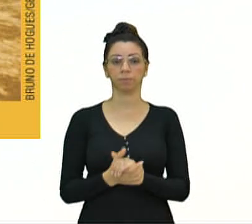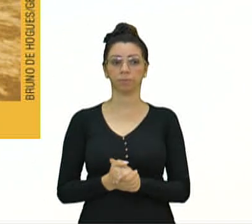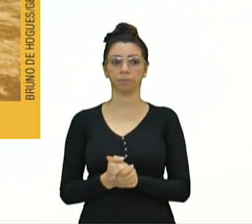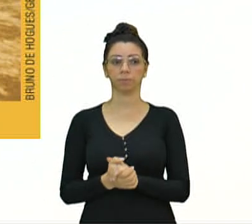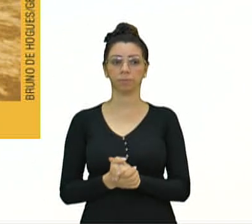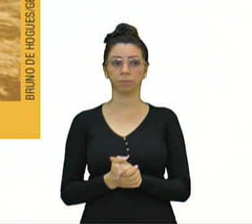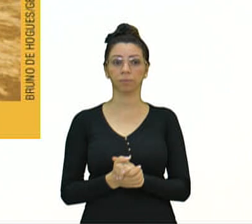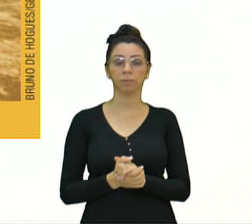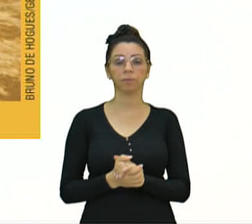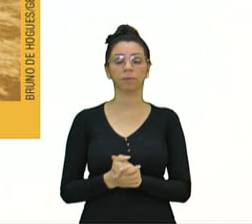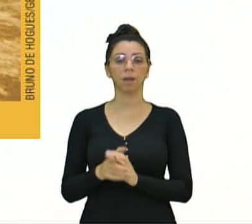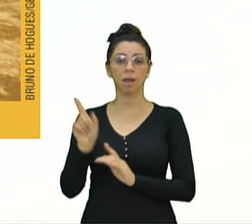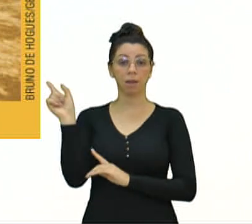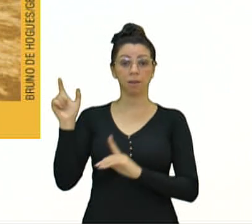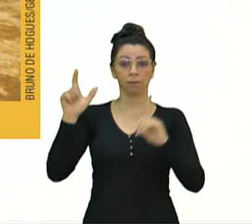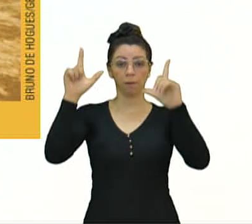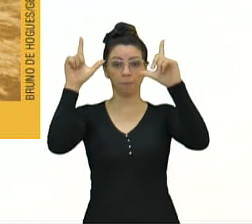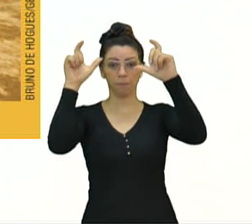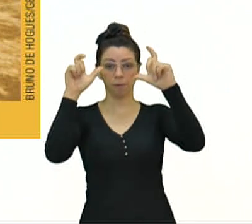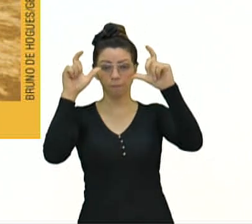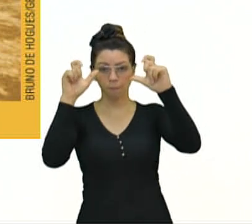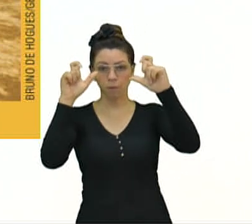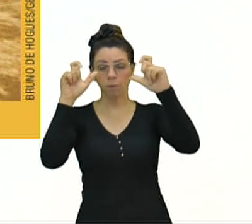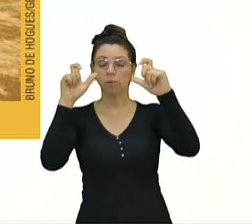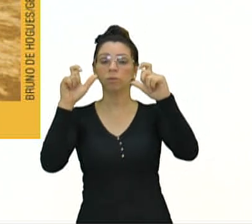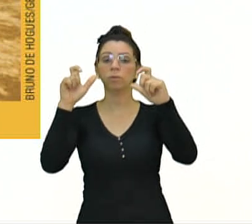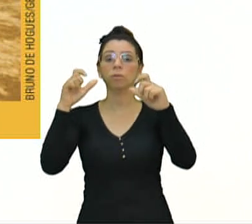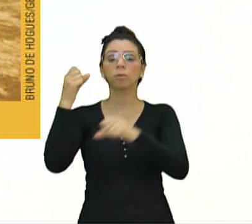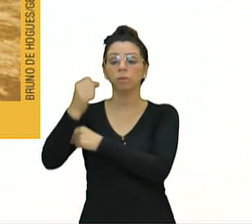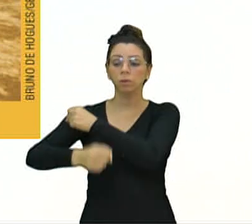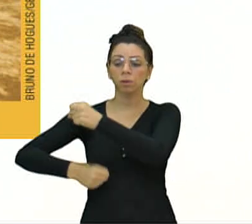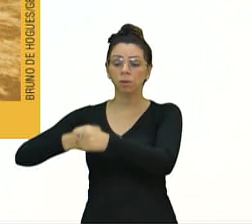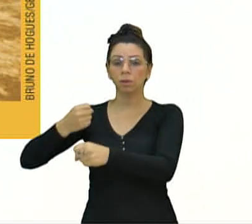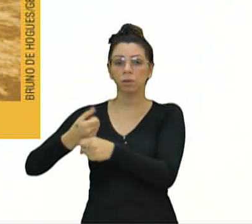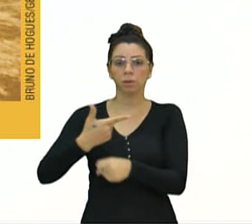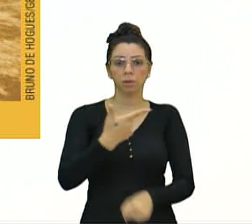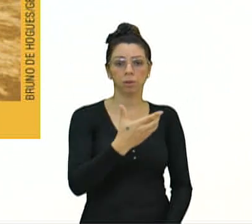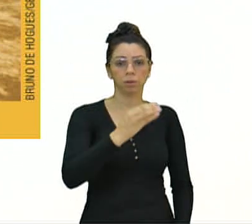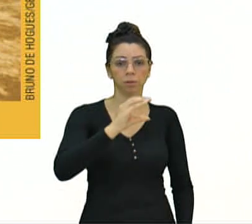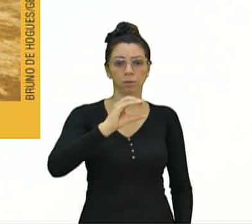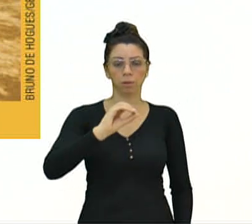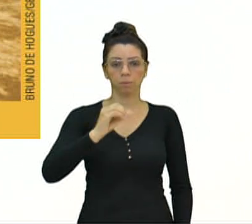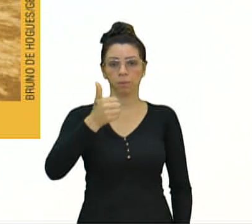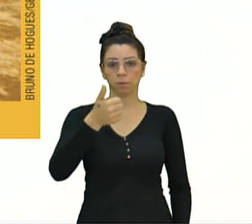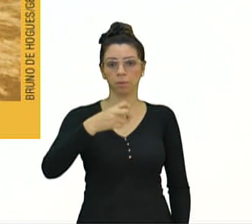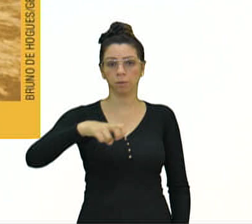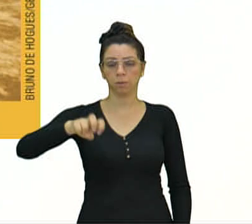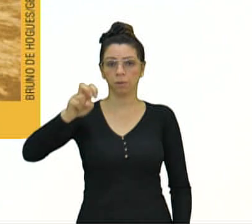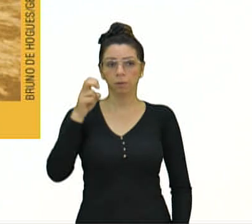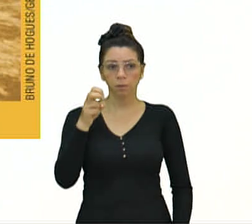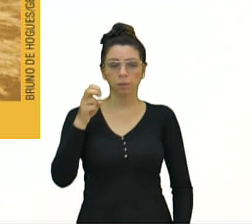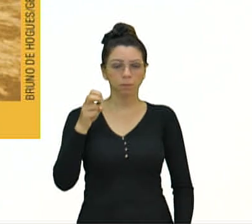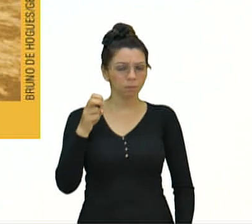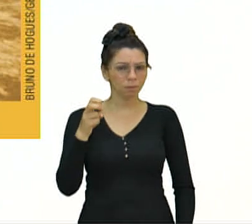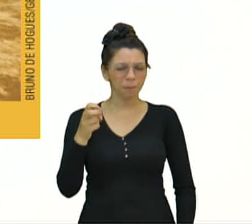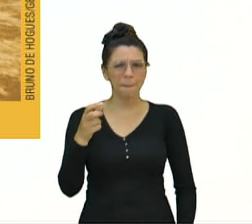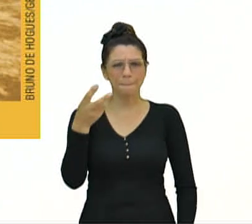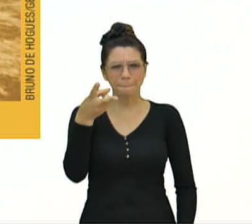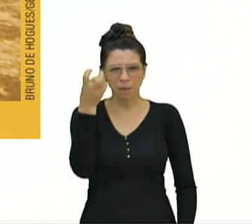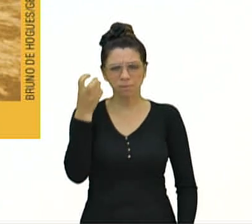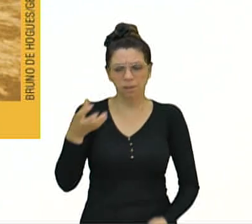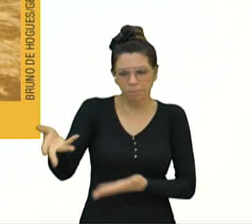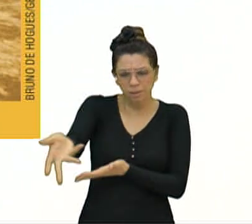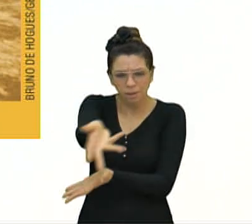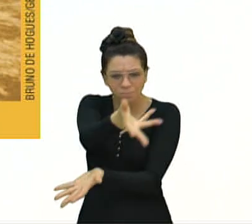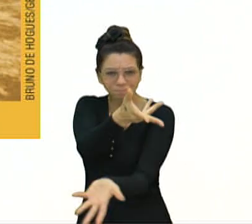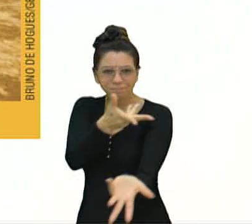uma foto que foi tirada em 2015. Vejam como eles estão envolvidos no movimento de tocar o tambor.